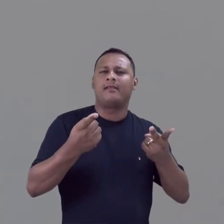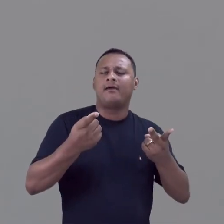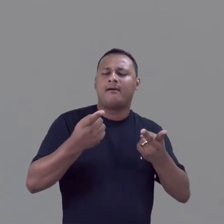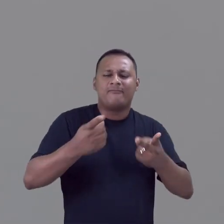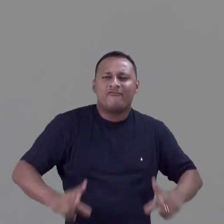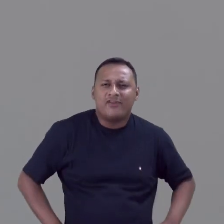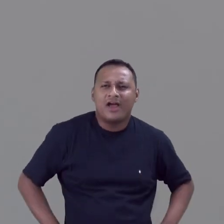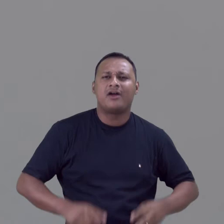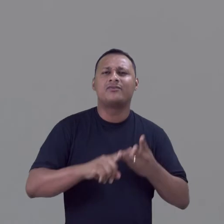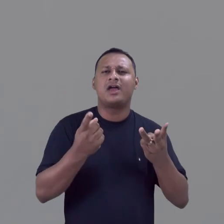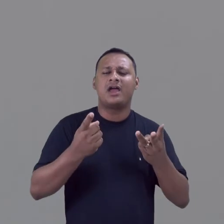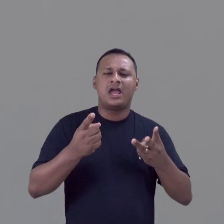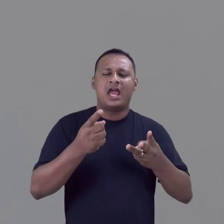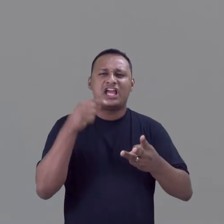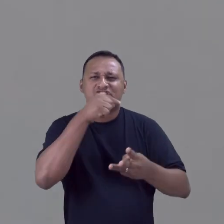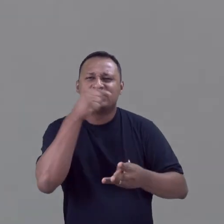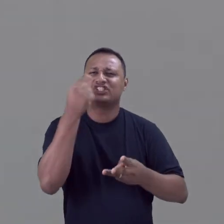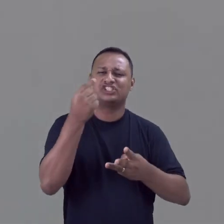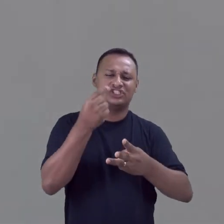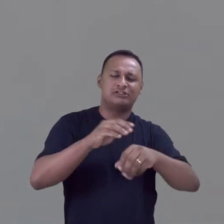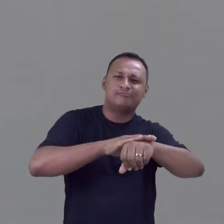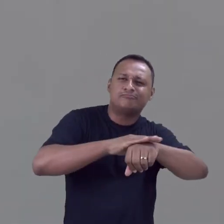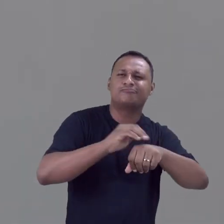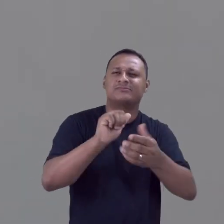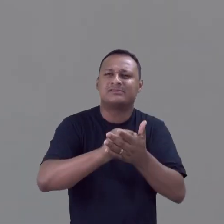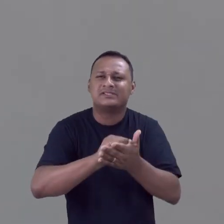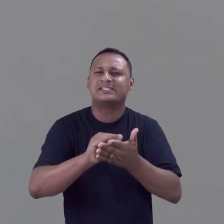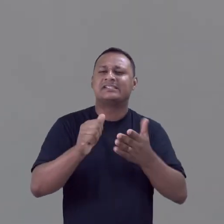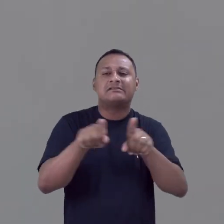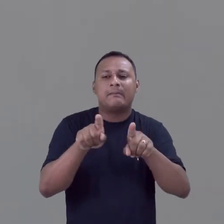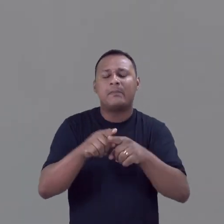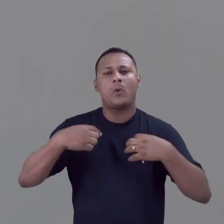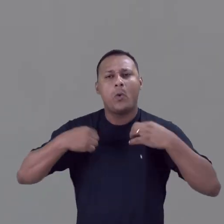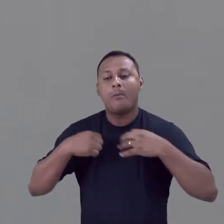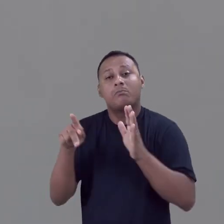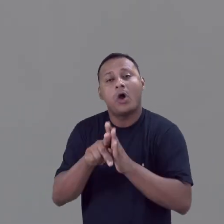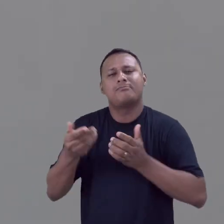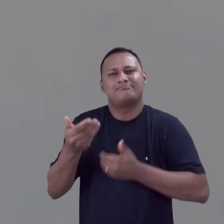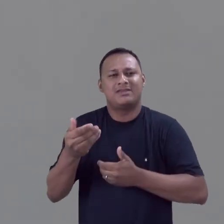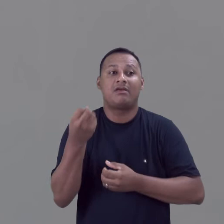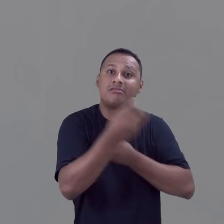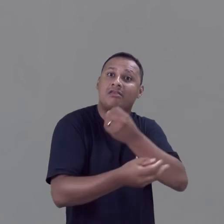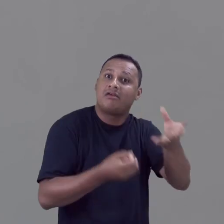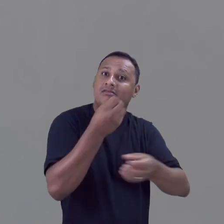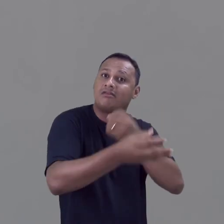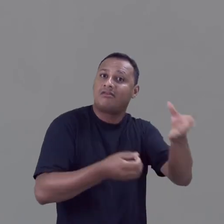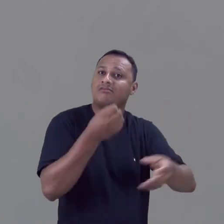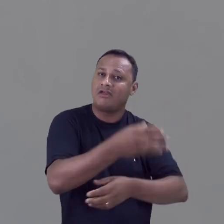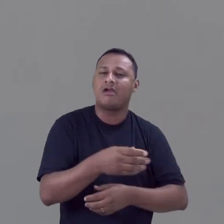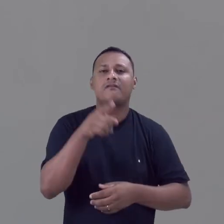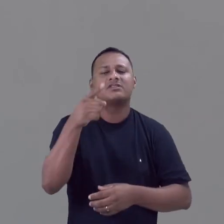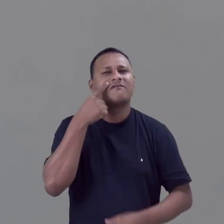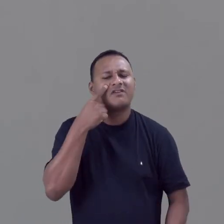pó, fraldas descartáveis e também roupas para os bebês recém-nascidos. Acesse o portal da UFES e saiba onde